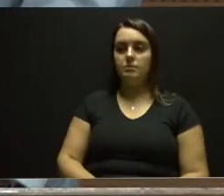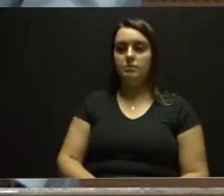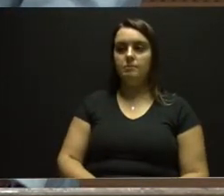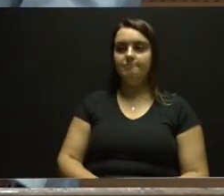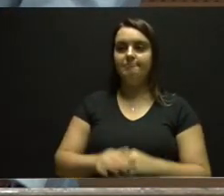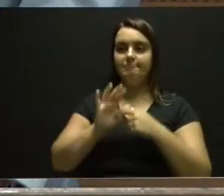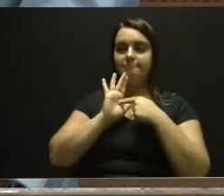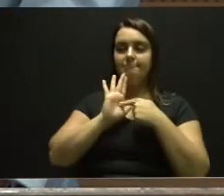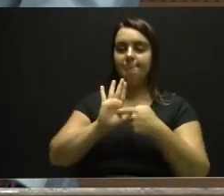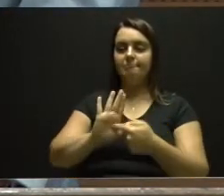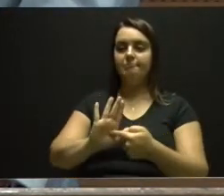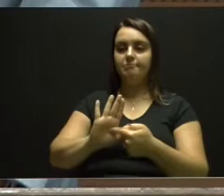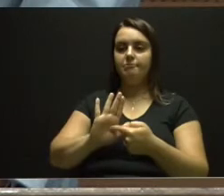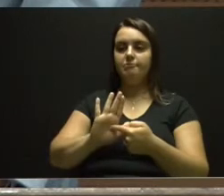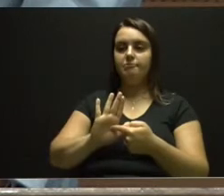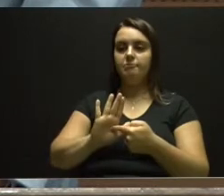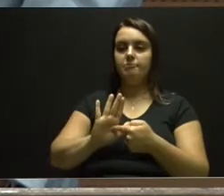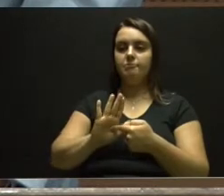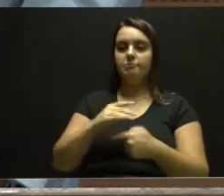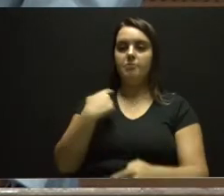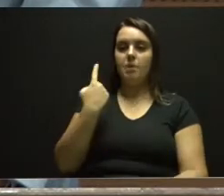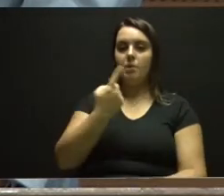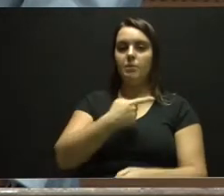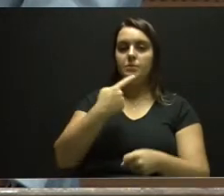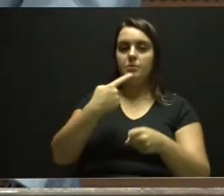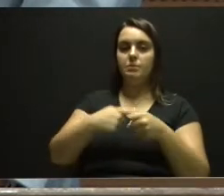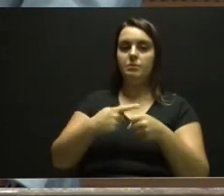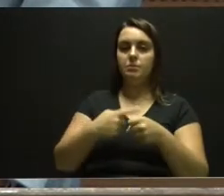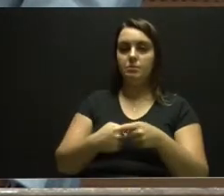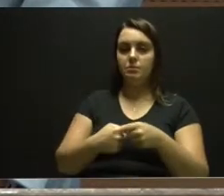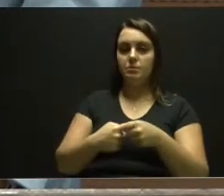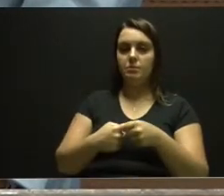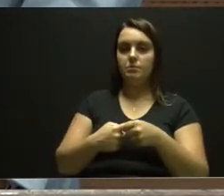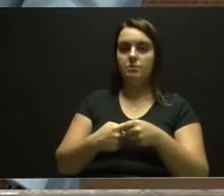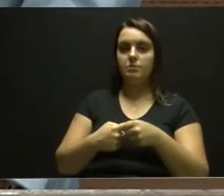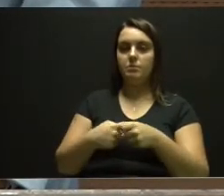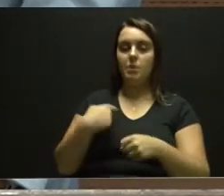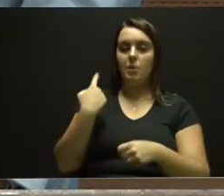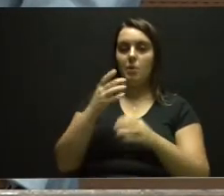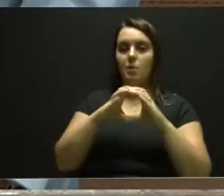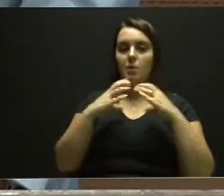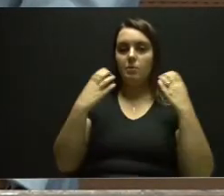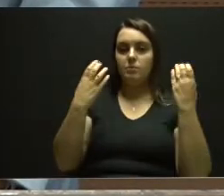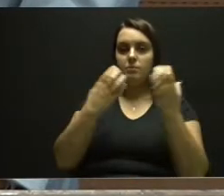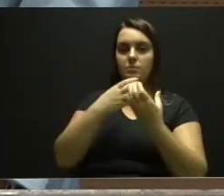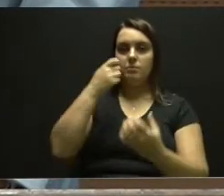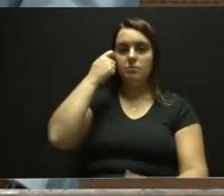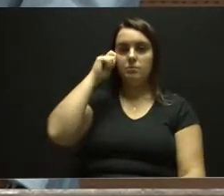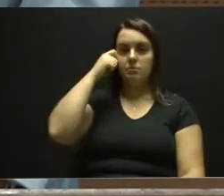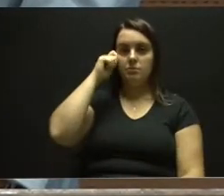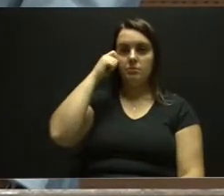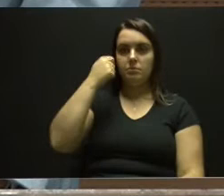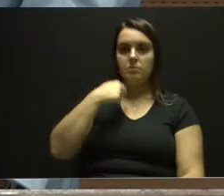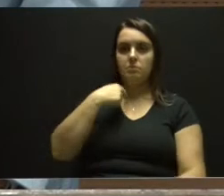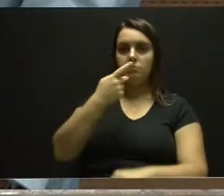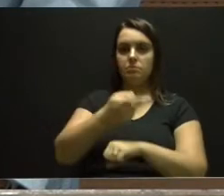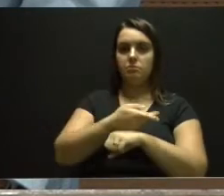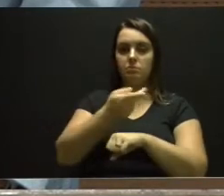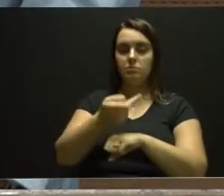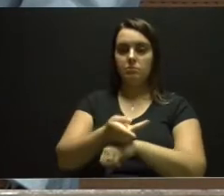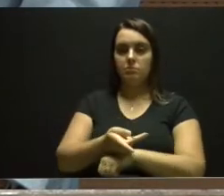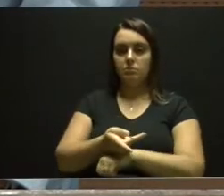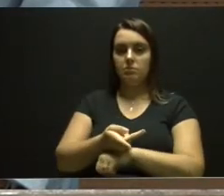representando o nosso município ea nossa comunidade negra eu procurei fazer